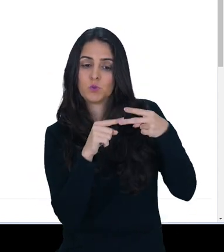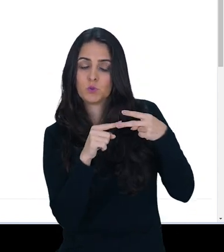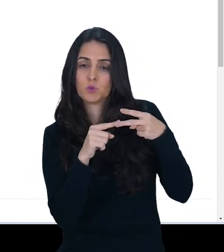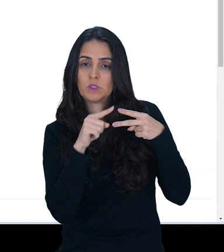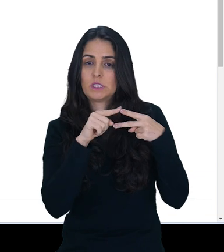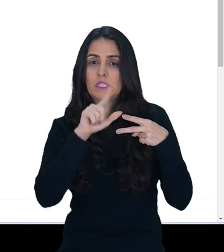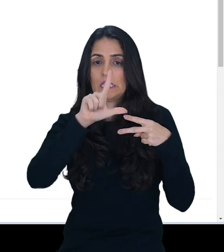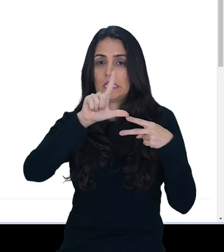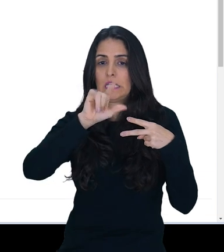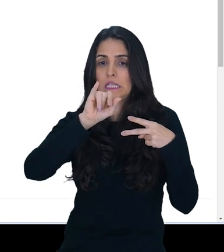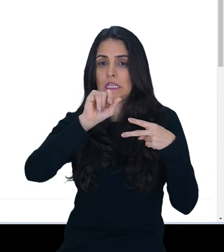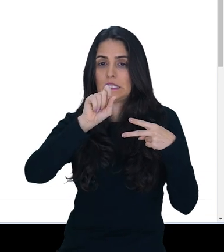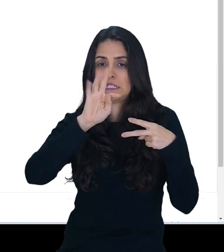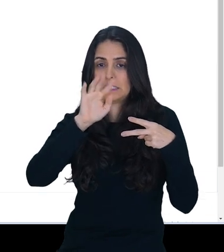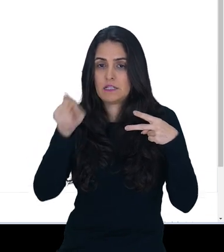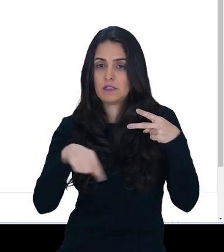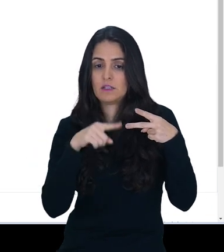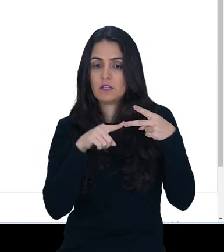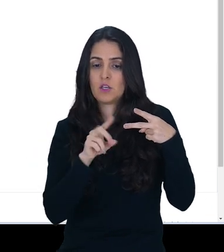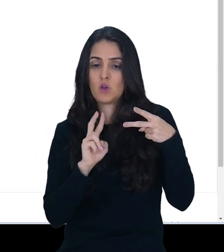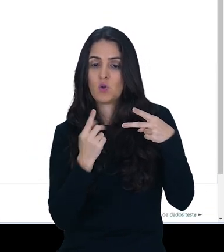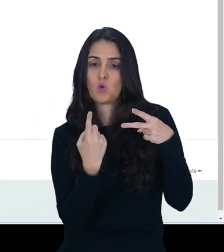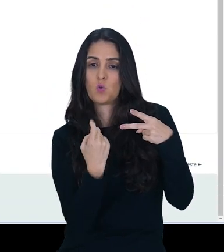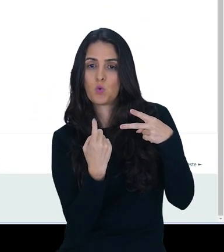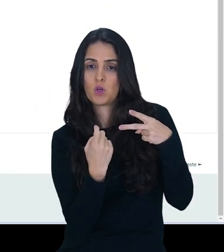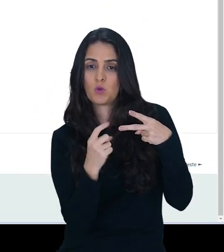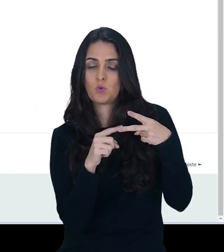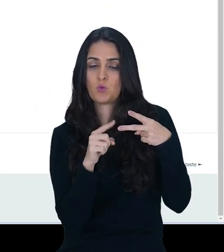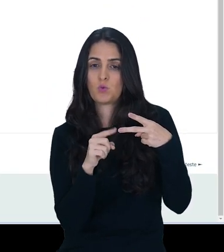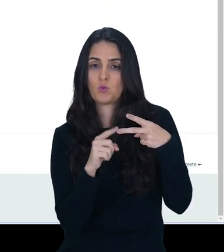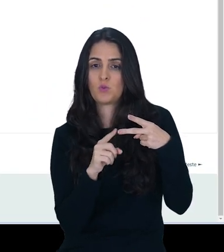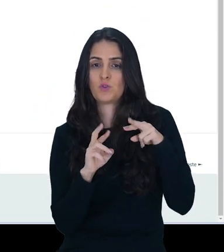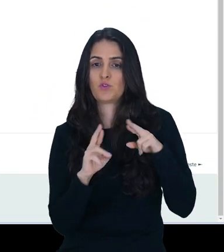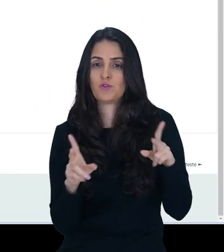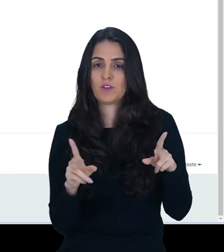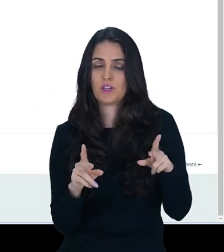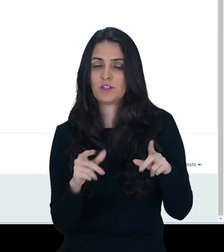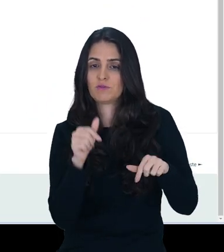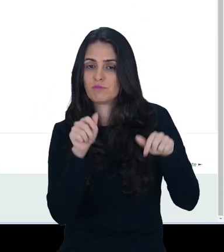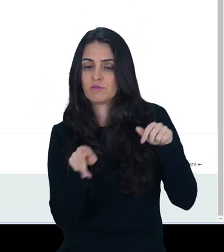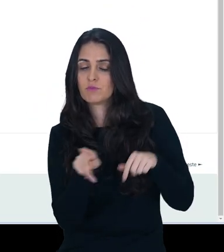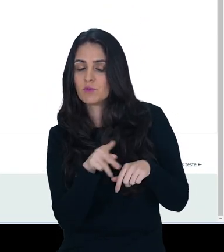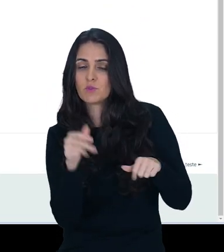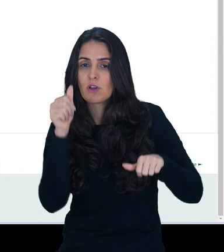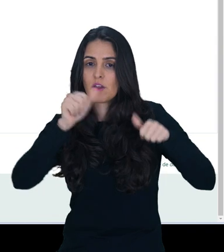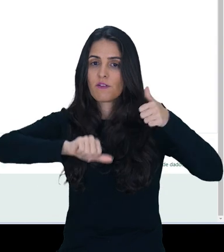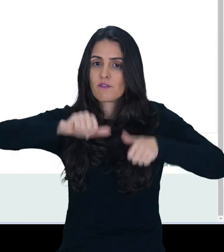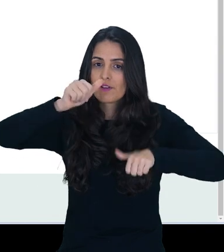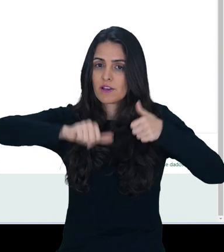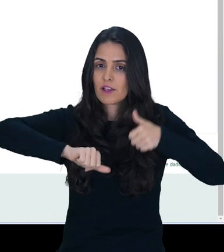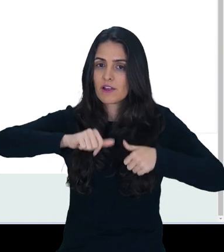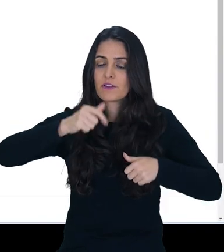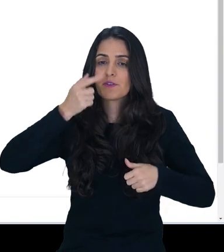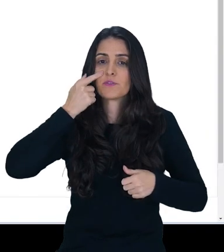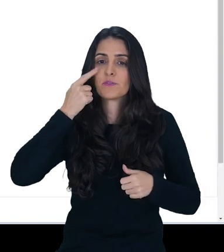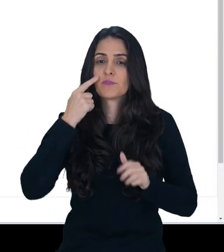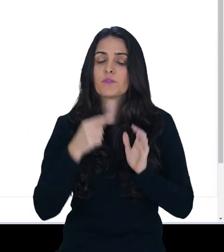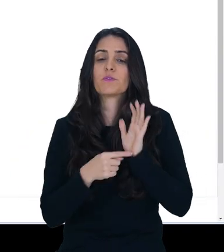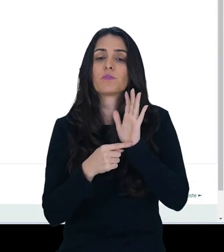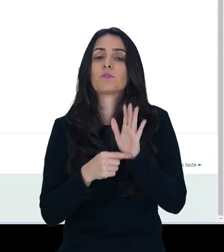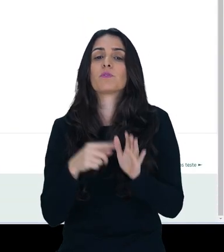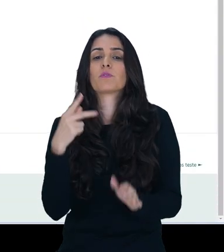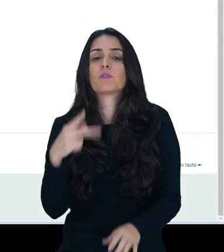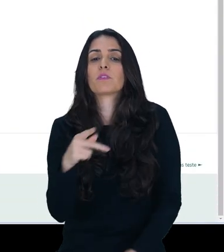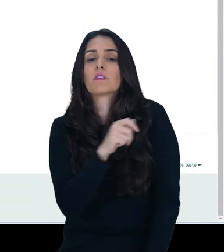tá o modelo de lista e o modelo de item único que é um modelo onde o professor vai avaliar que por exemplo eu vou passar